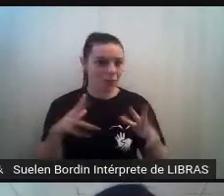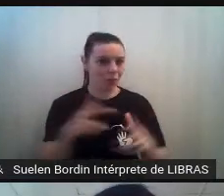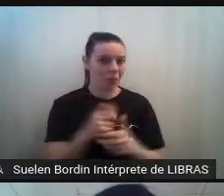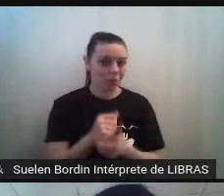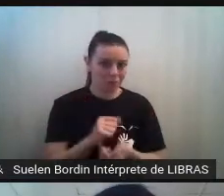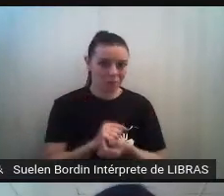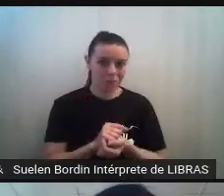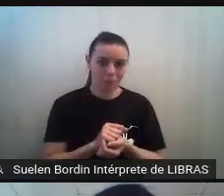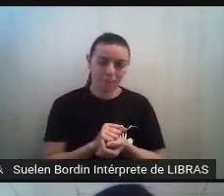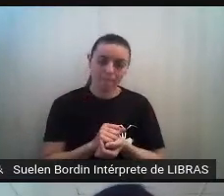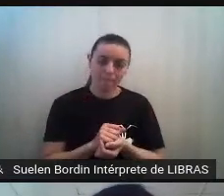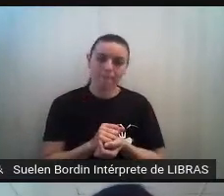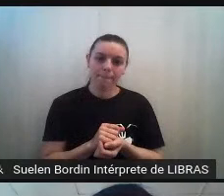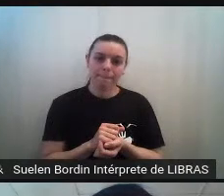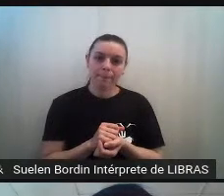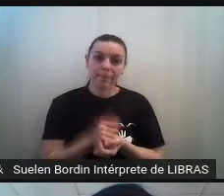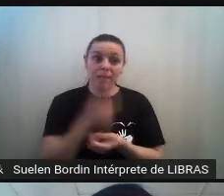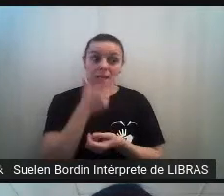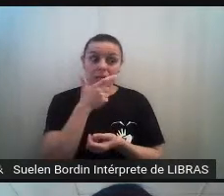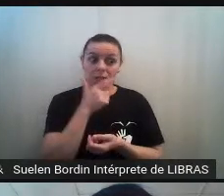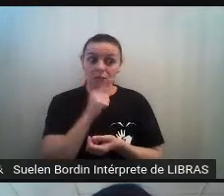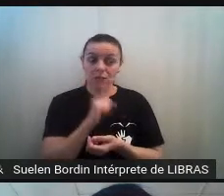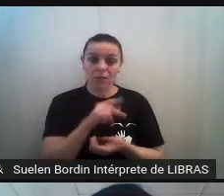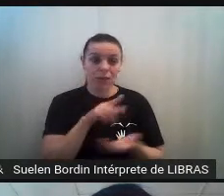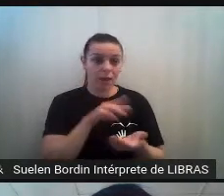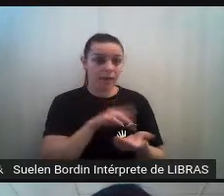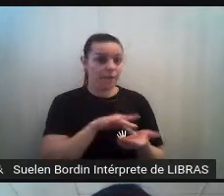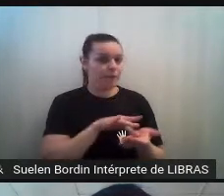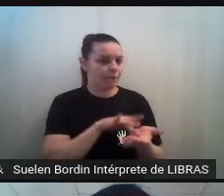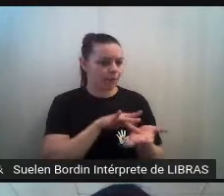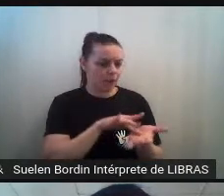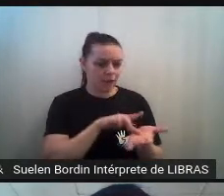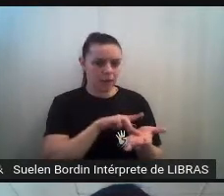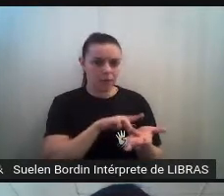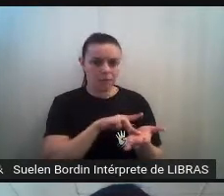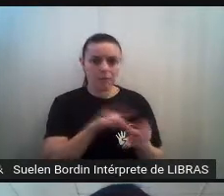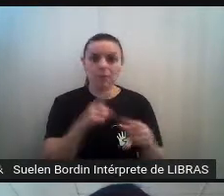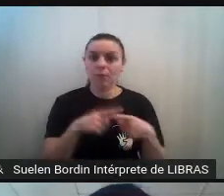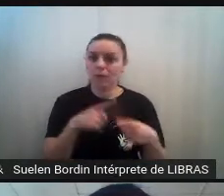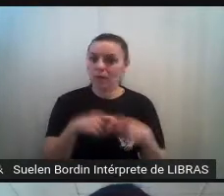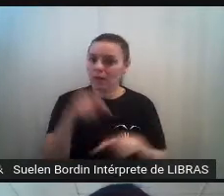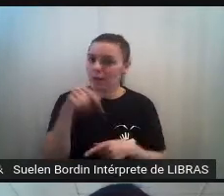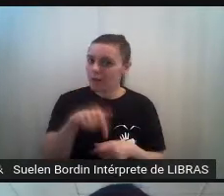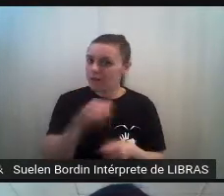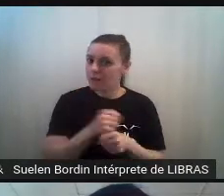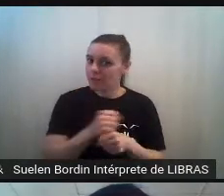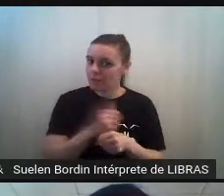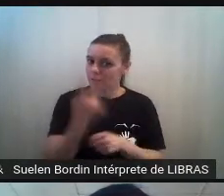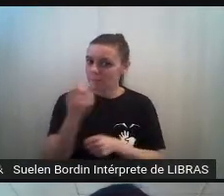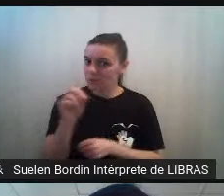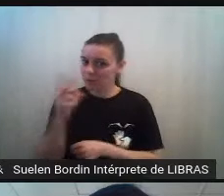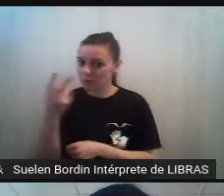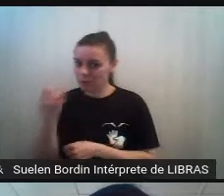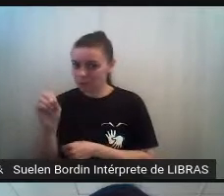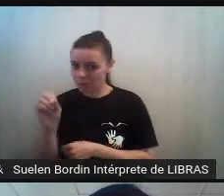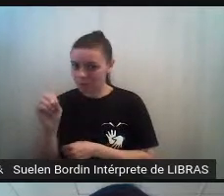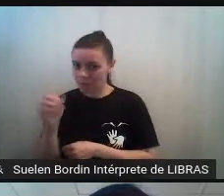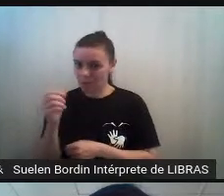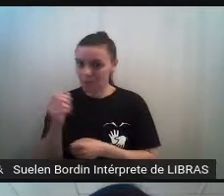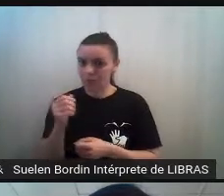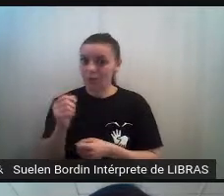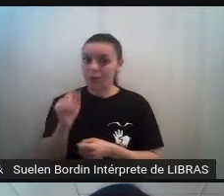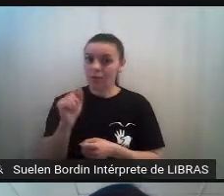fama falsa, porque esse ano, agora em 2020, ela recebeu uma homenagem na Universidade